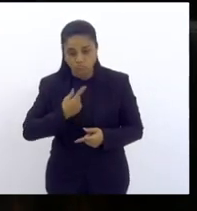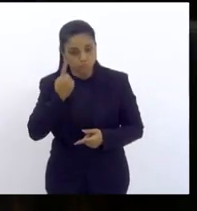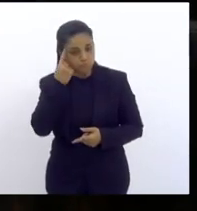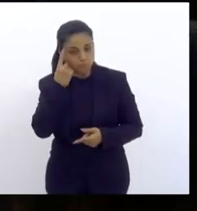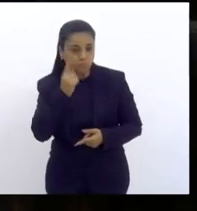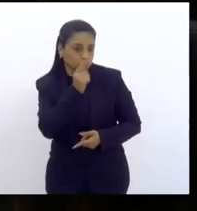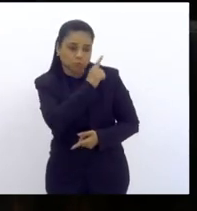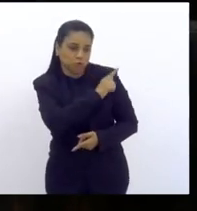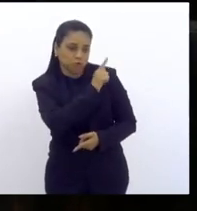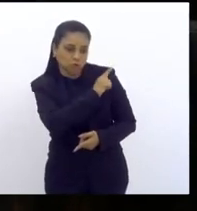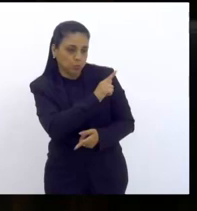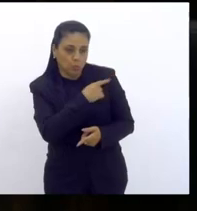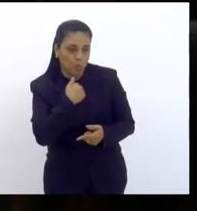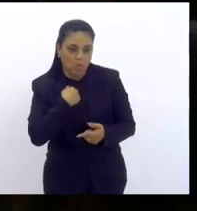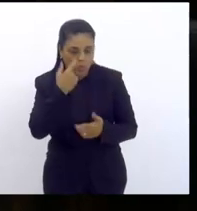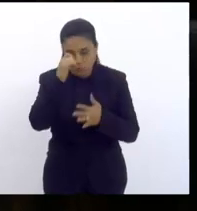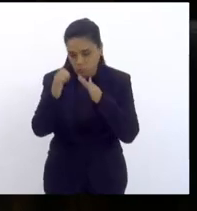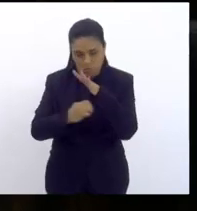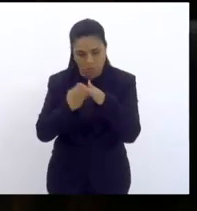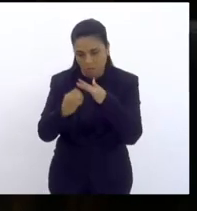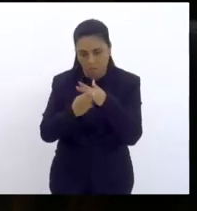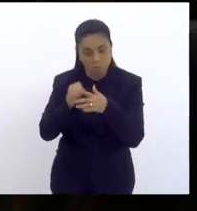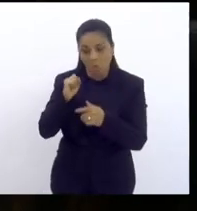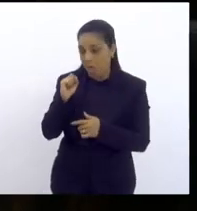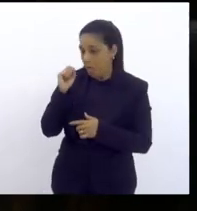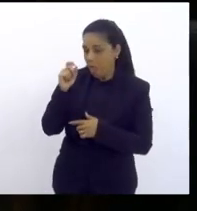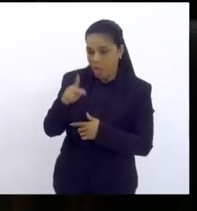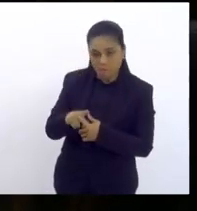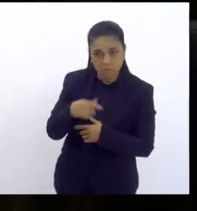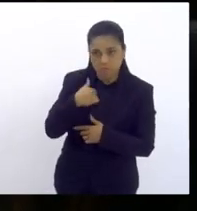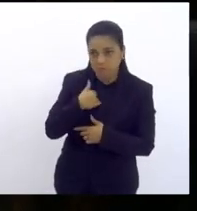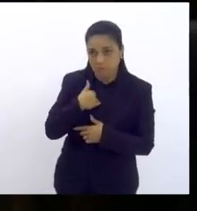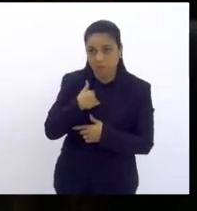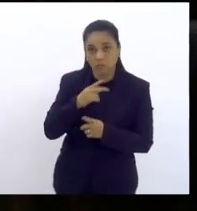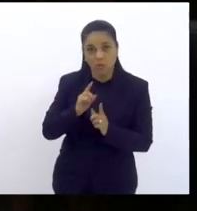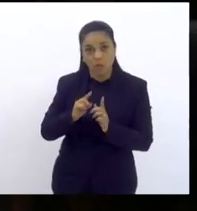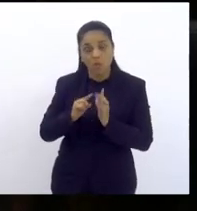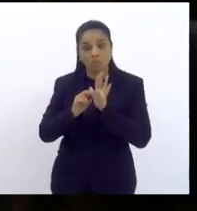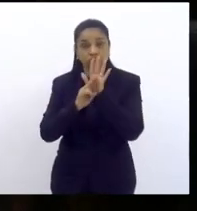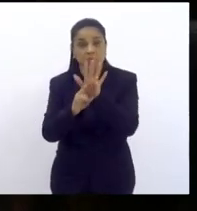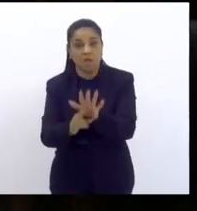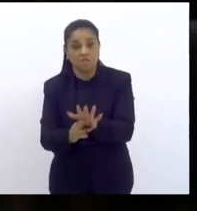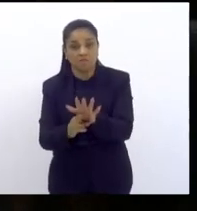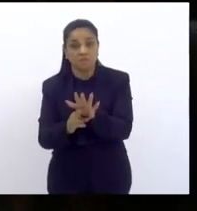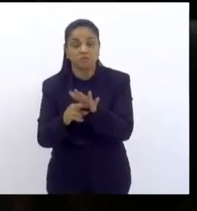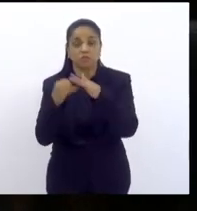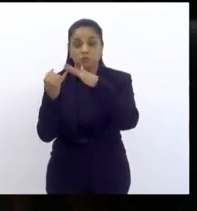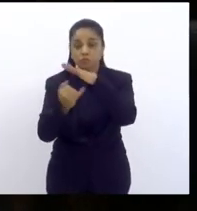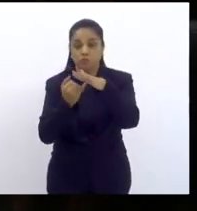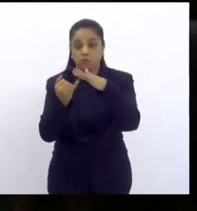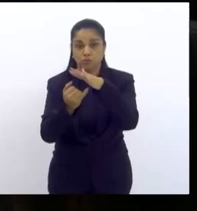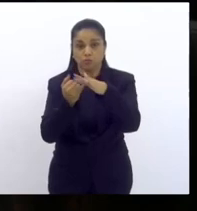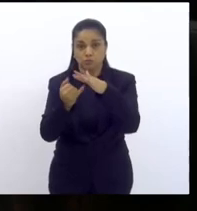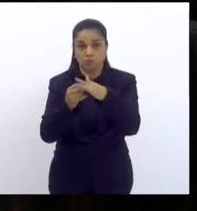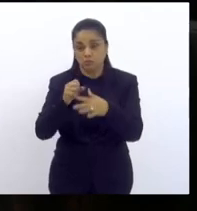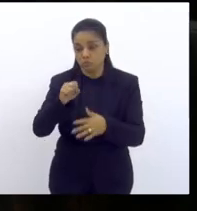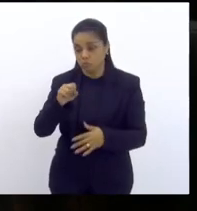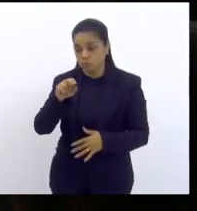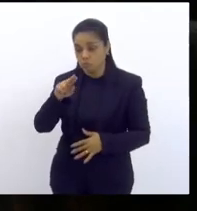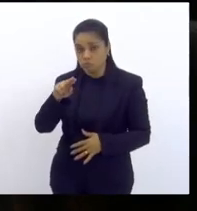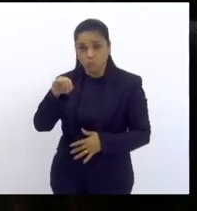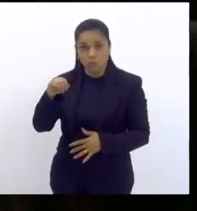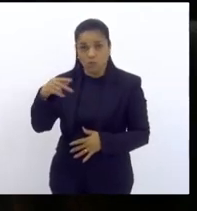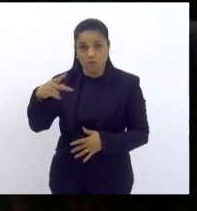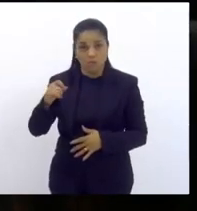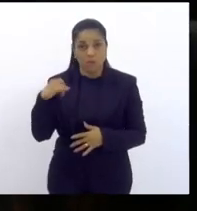não é empresário não é aposentado está à frente de uma instituição tão grande né então